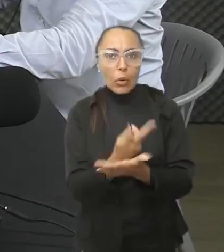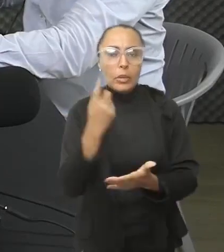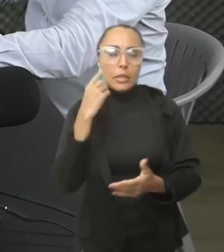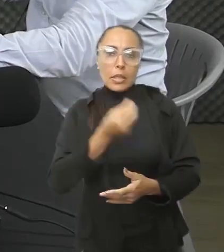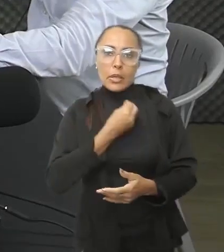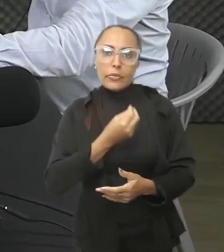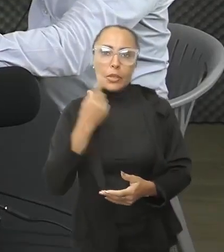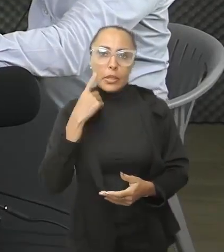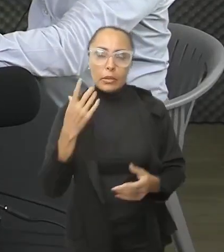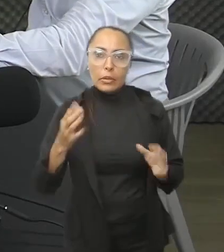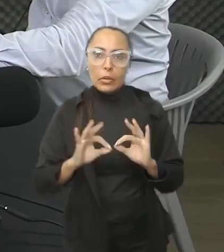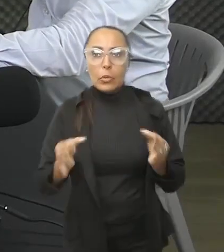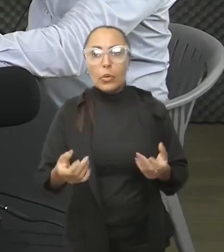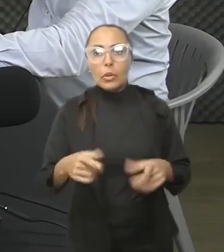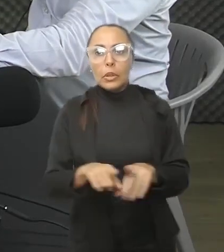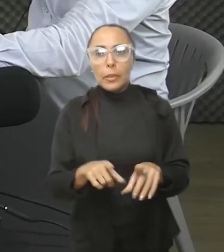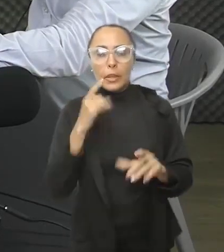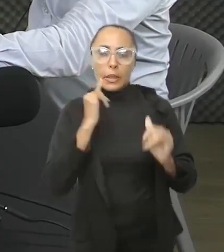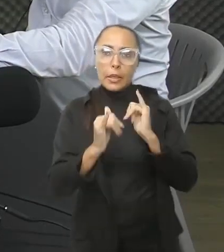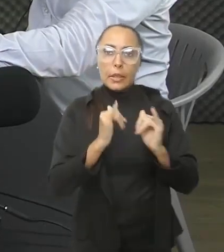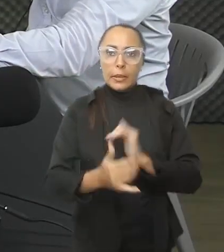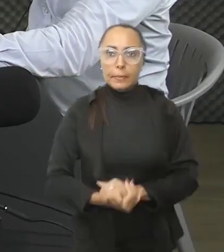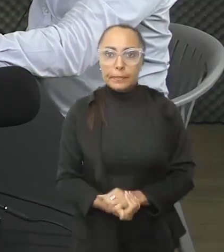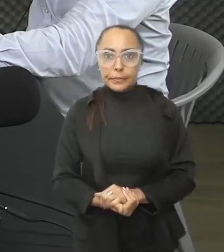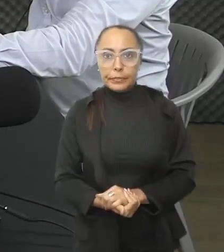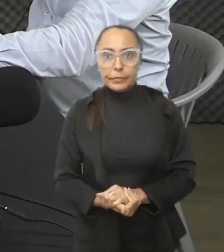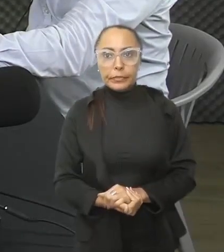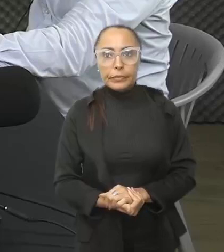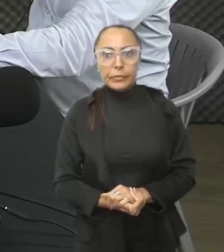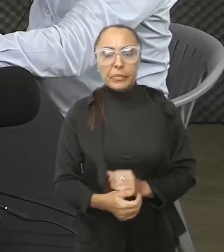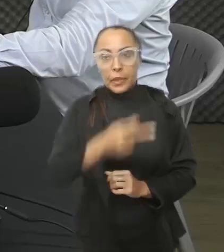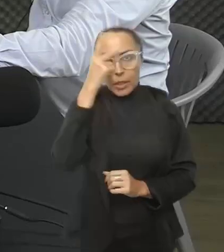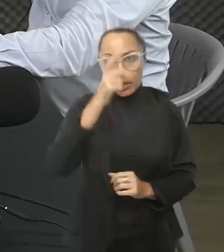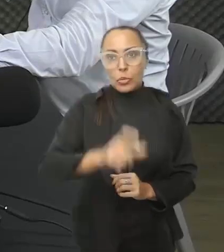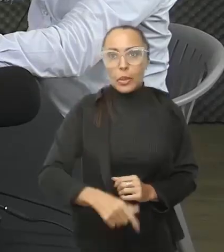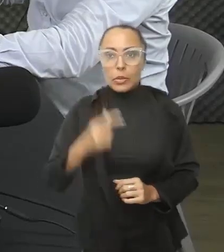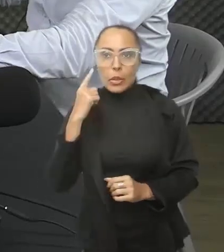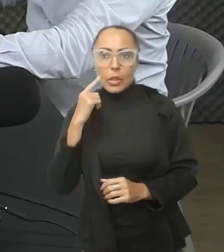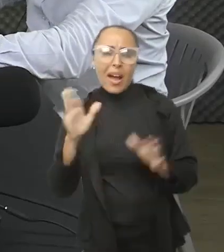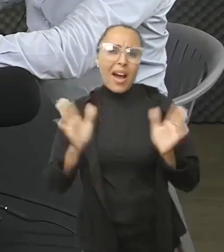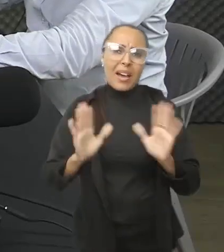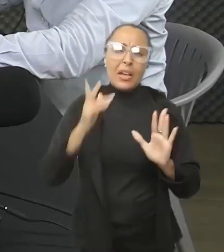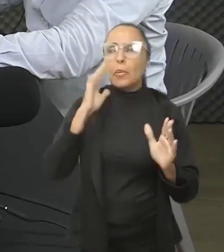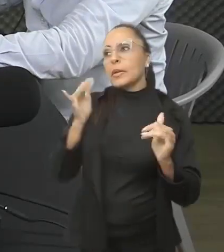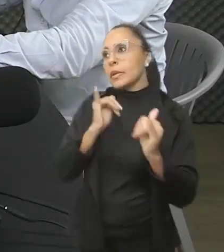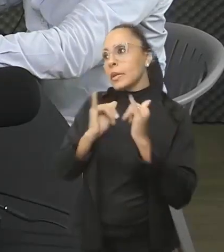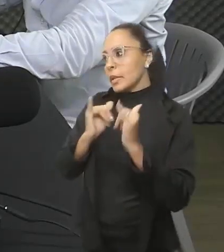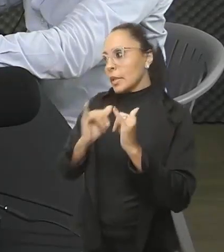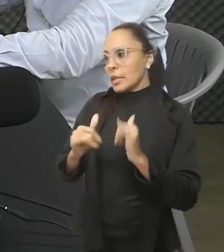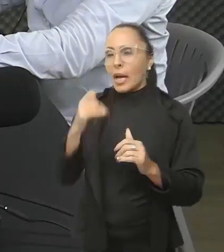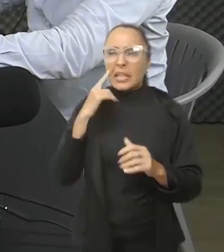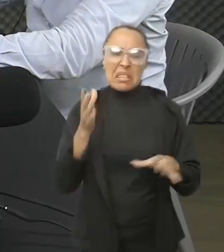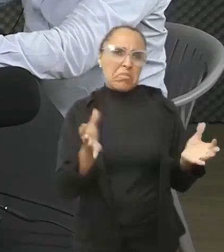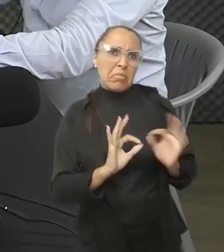comum ocorre na internet. As pessoas por muito tempo colocaram, não, porque a internet é terra de